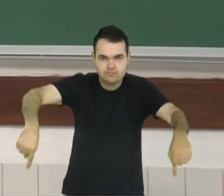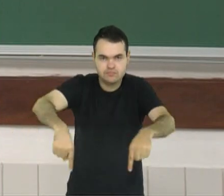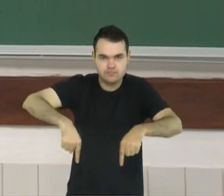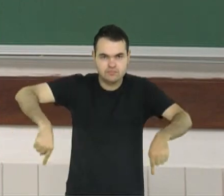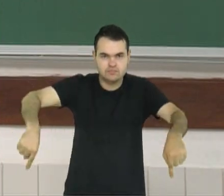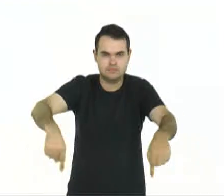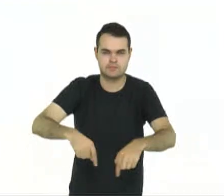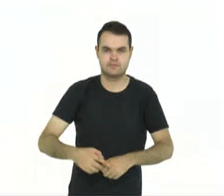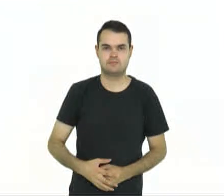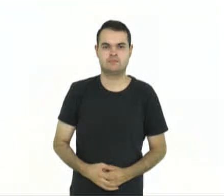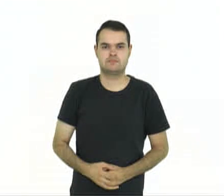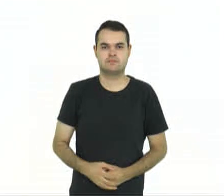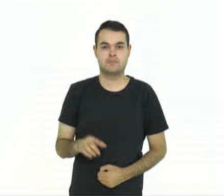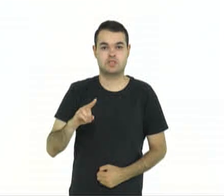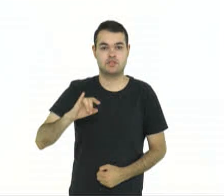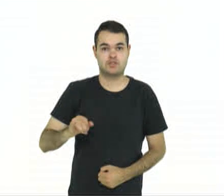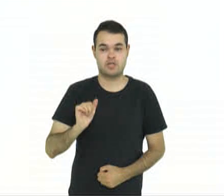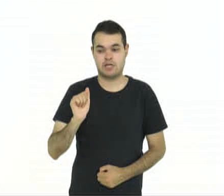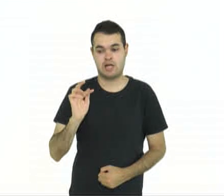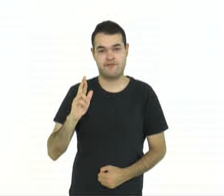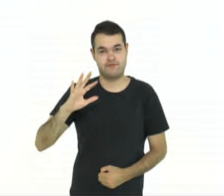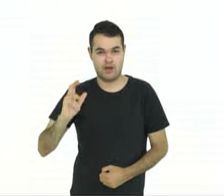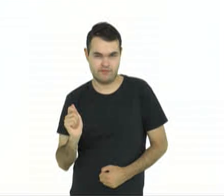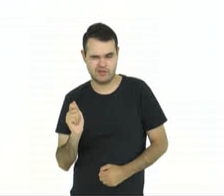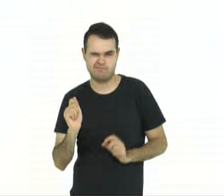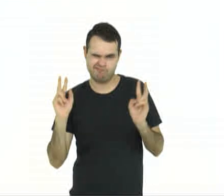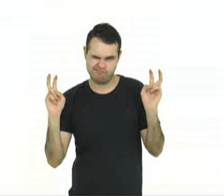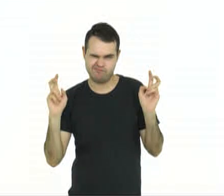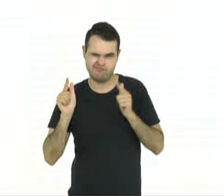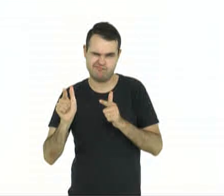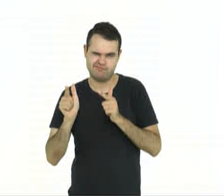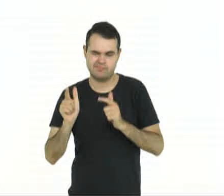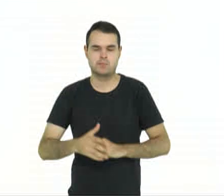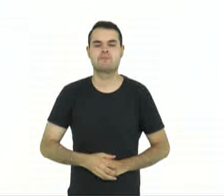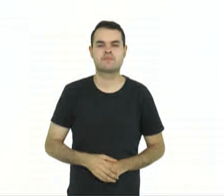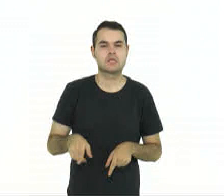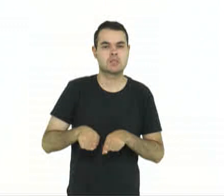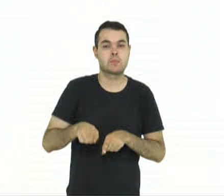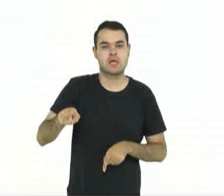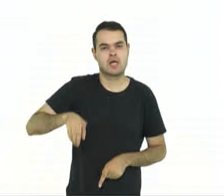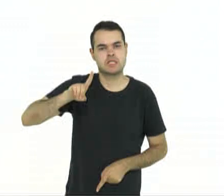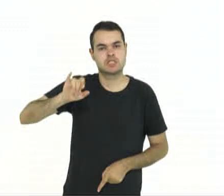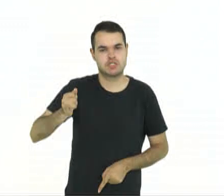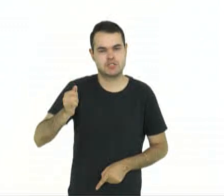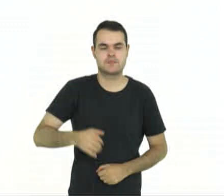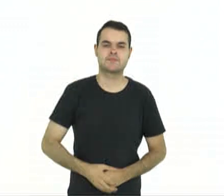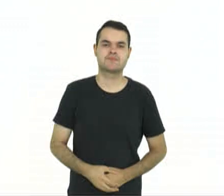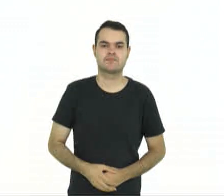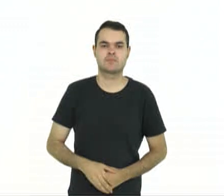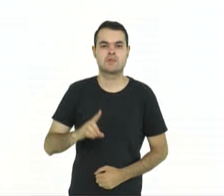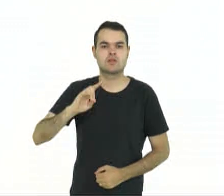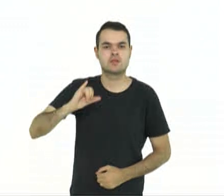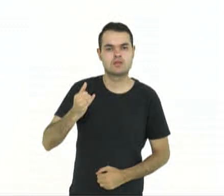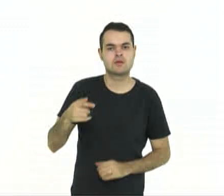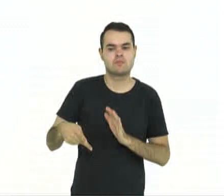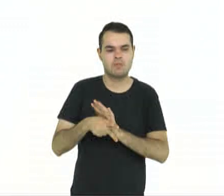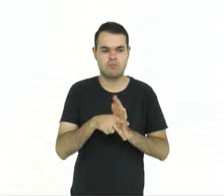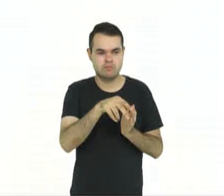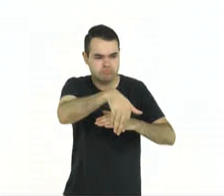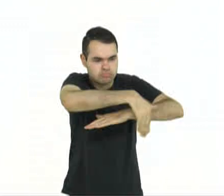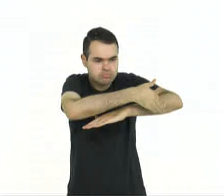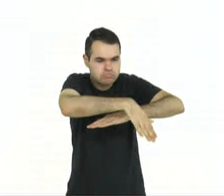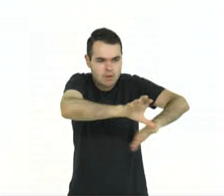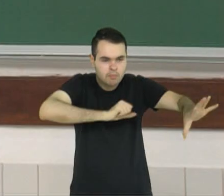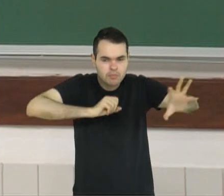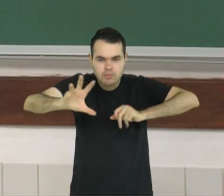Então, o DJ África, que é o apelido dele, que ele usava profissionalmente, ele também era um DJ. Ele pegou o estilo que ele viu nas ruas e começou a